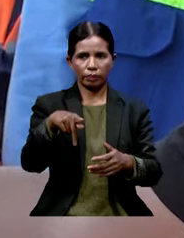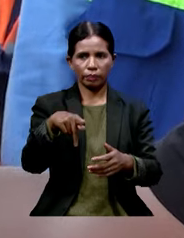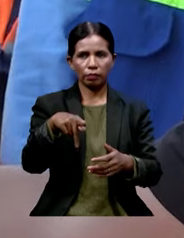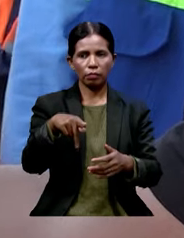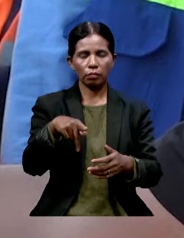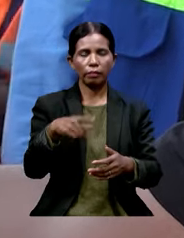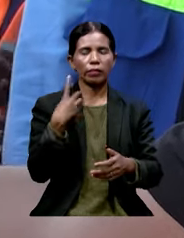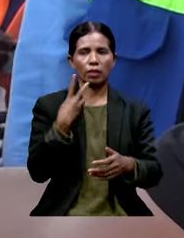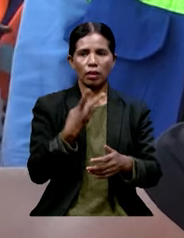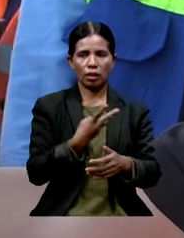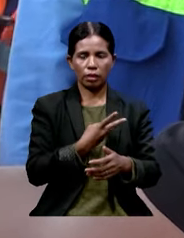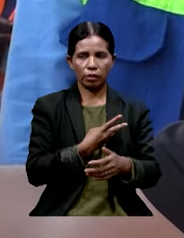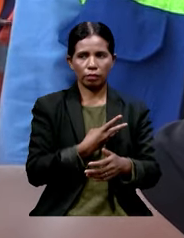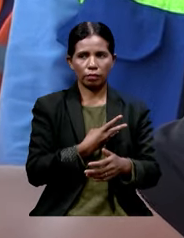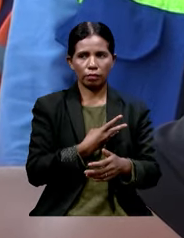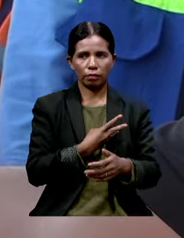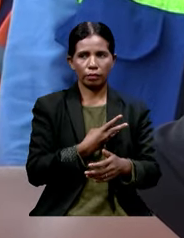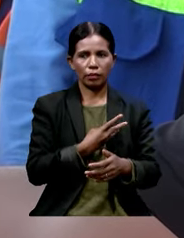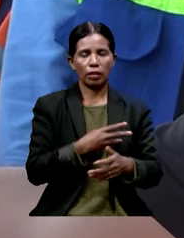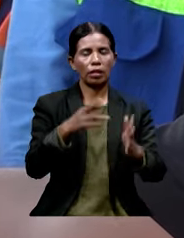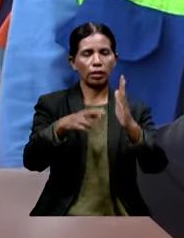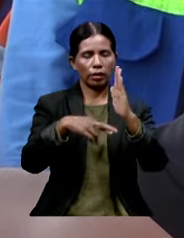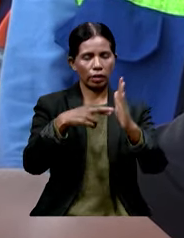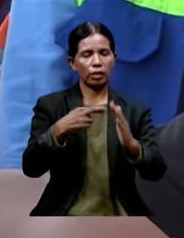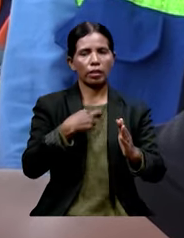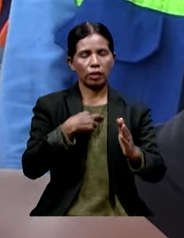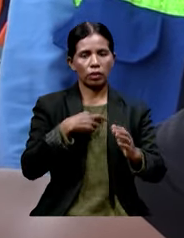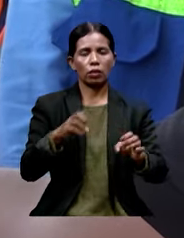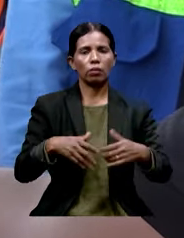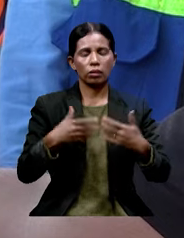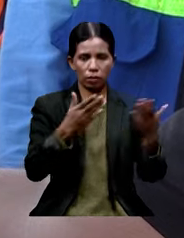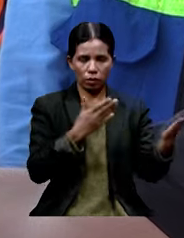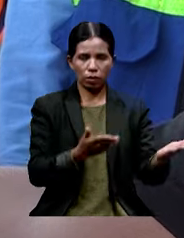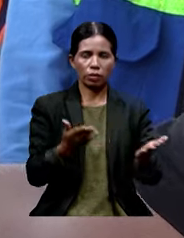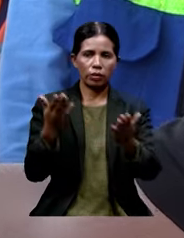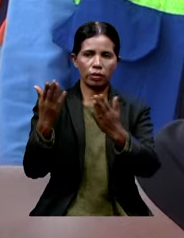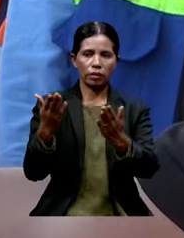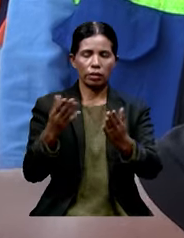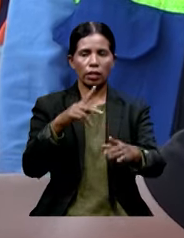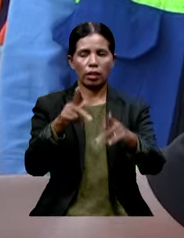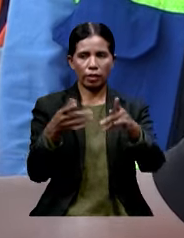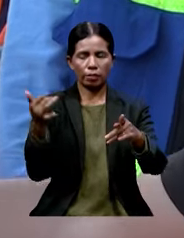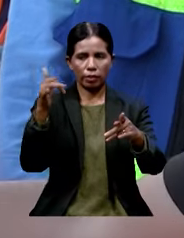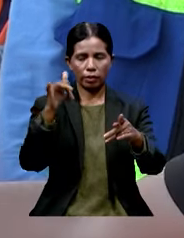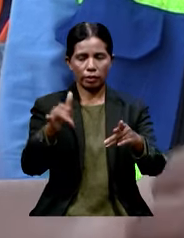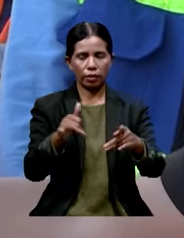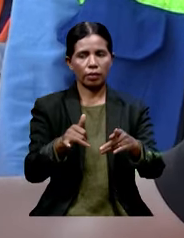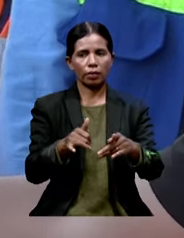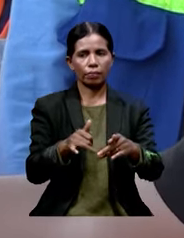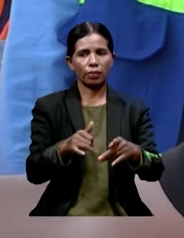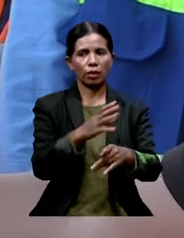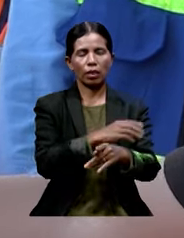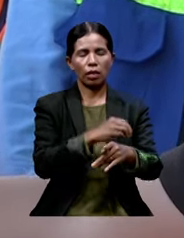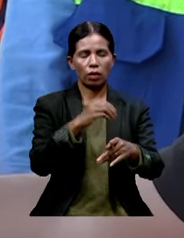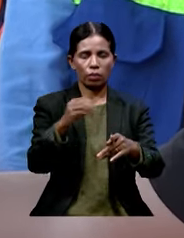né ia ninia procedimento rasic o insama processa entidade ser né licenciado e a parte